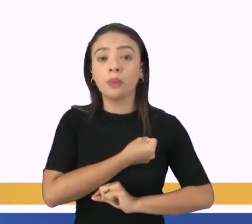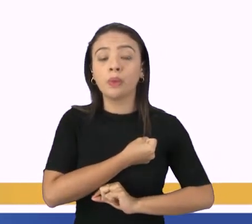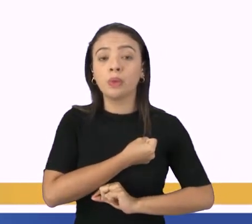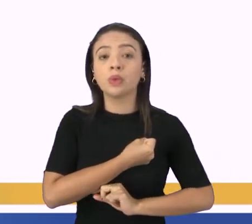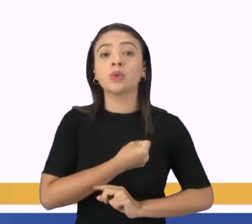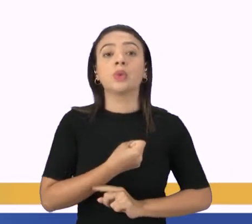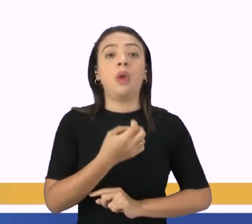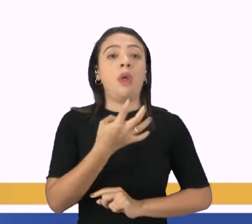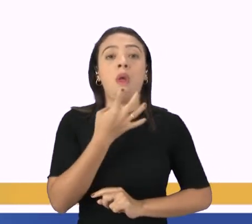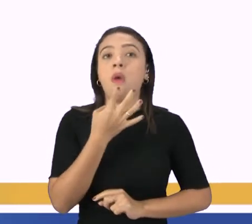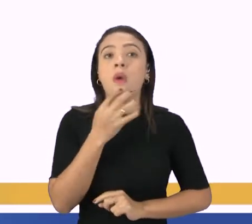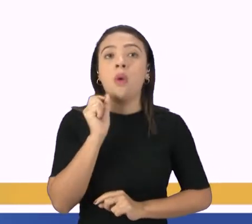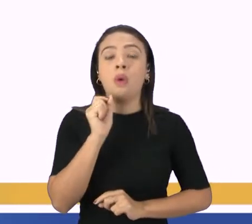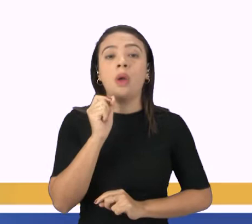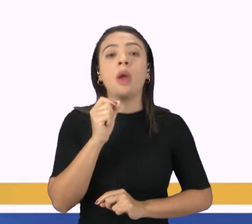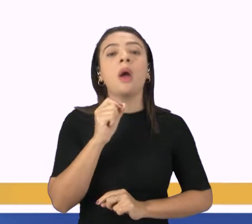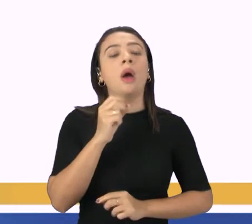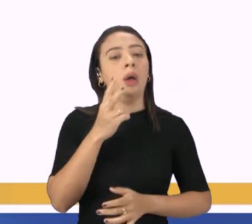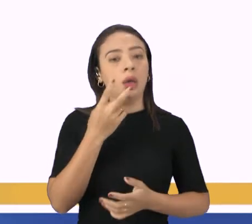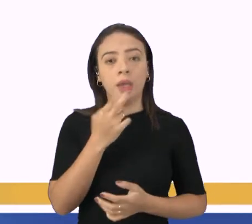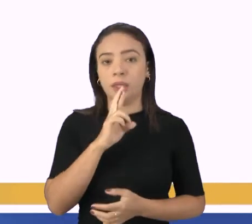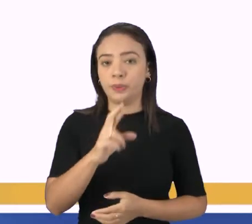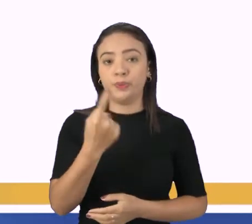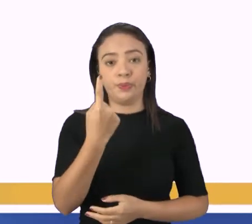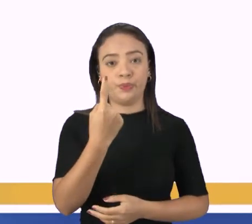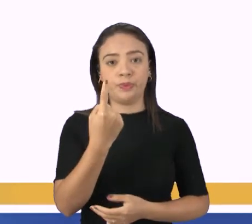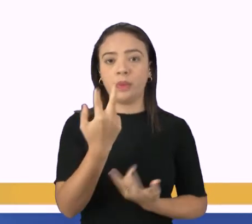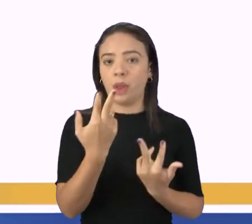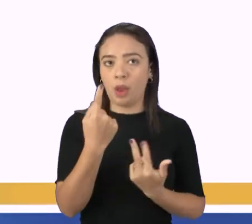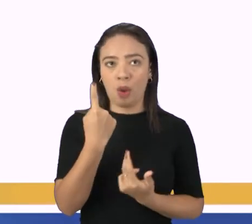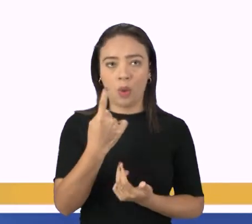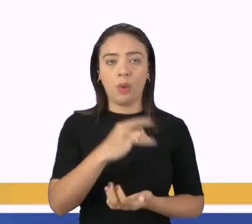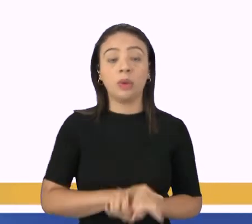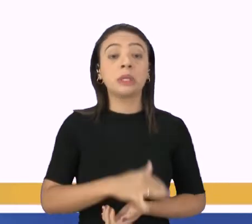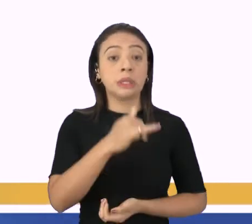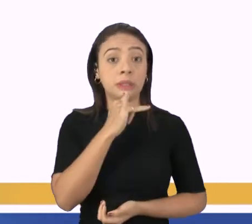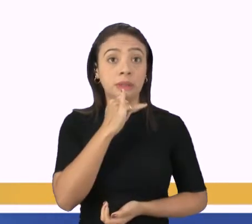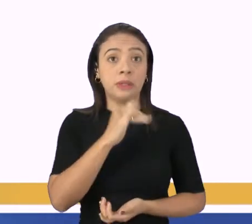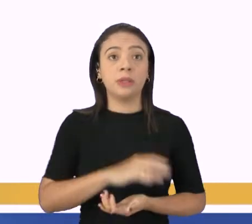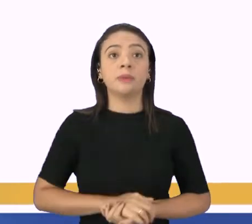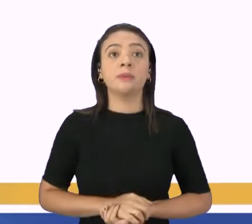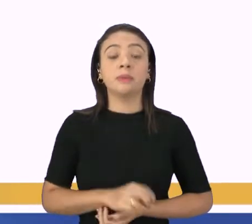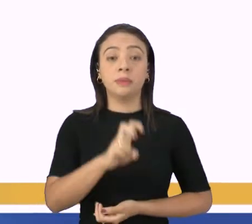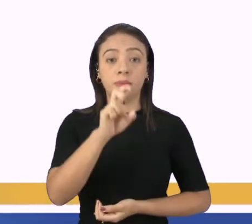valor desconhecido, é igual a 1. Então aí eu tenho um exemplo de equação.